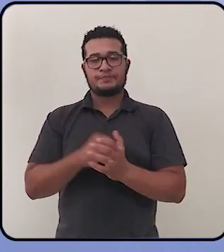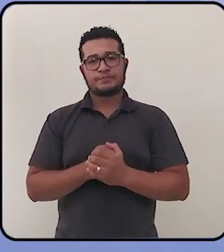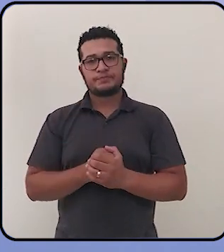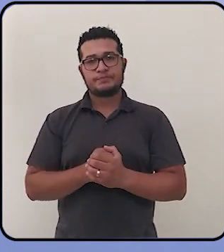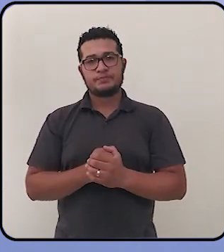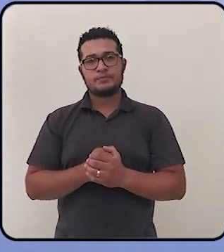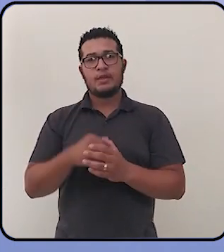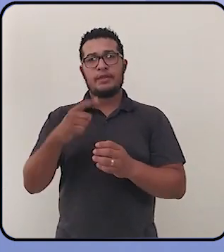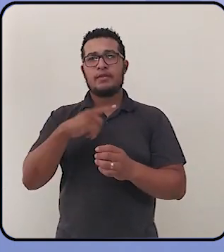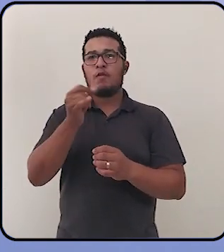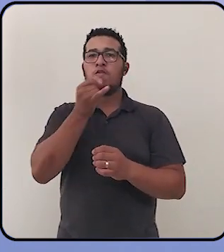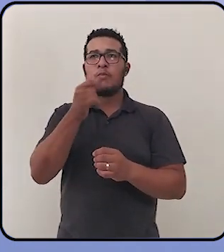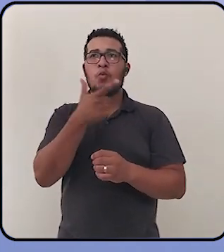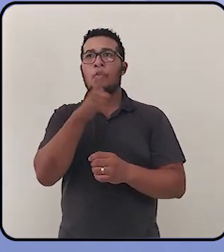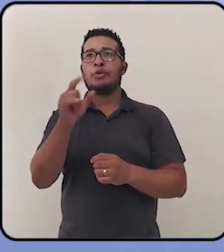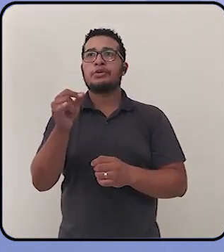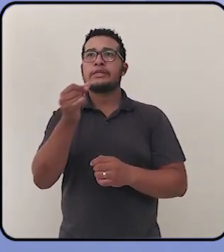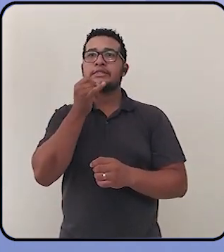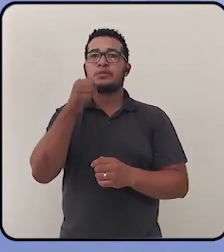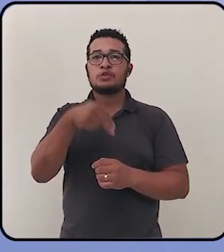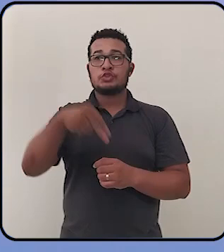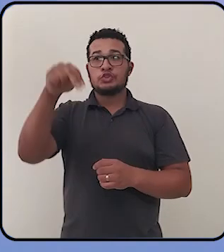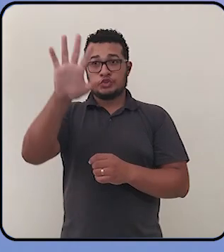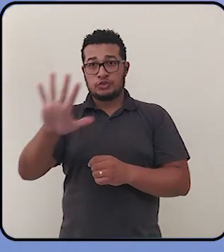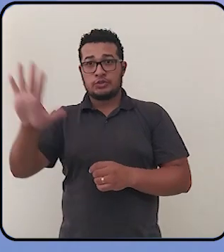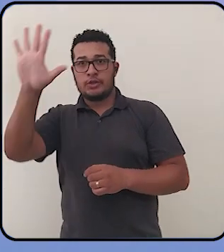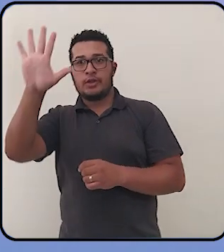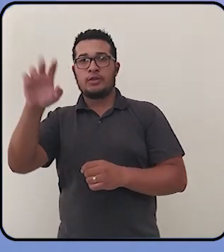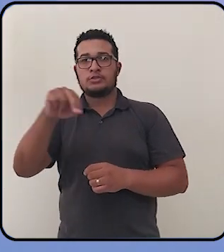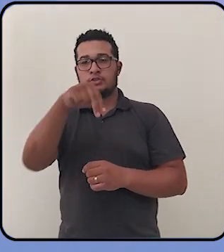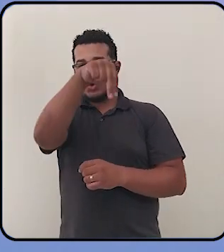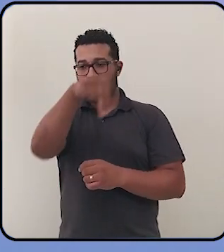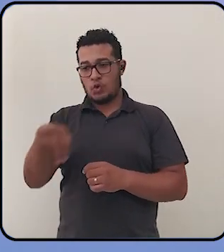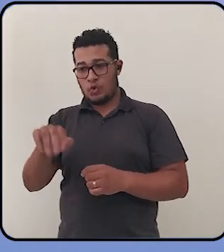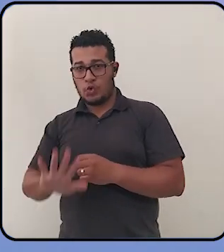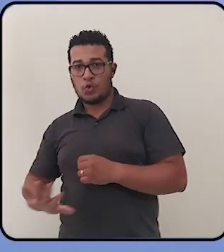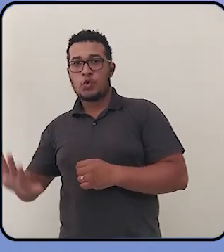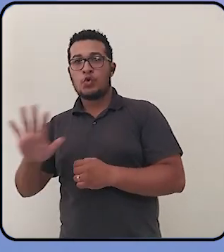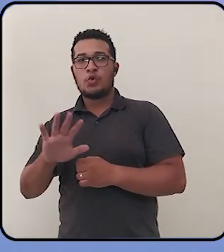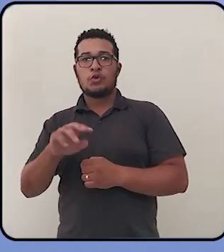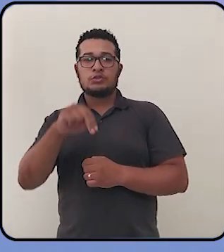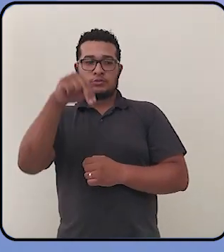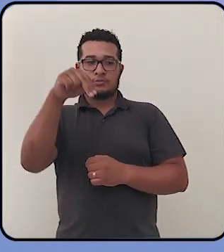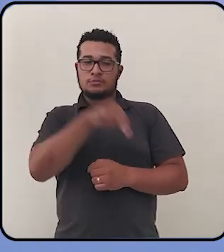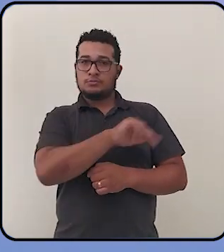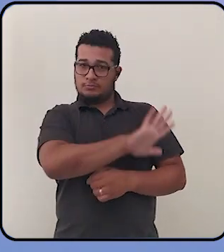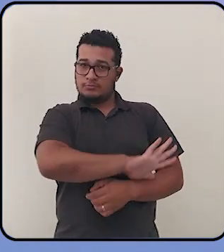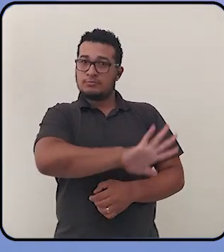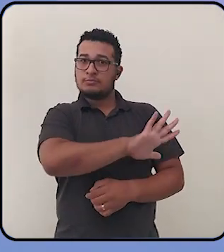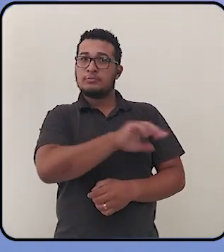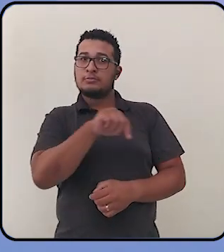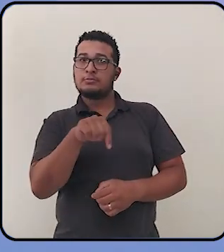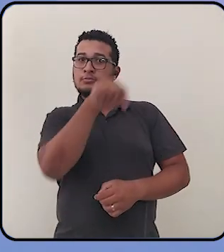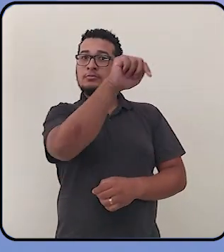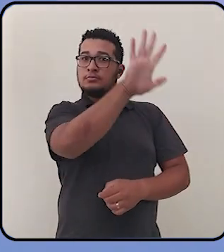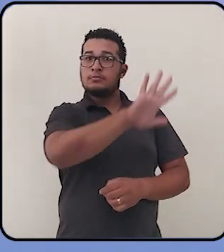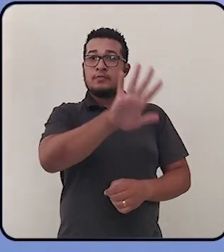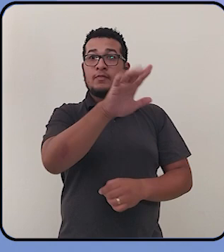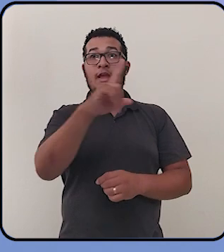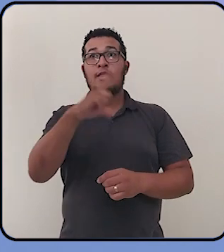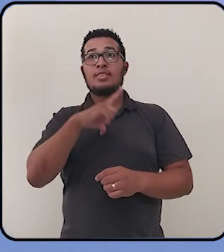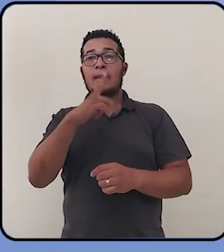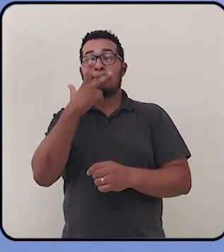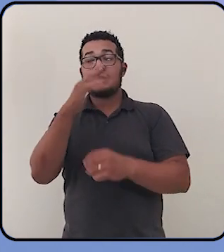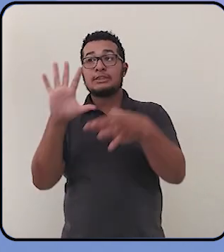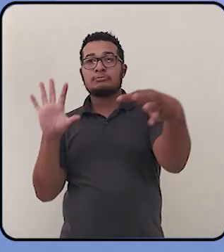colaterais, nordeste, noroeste, sudeste e sudoeste, eles vão ser formados a partir da junção de